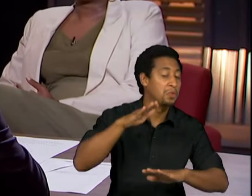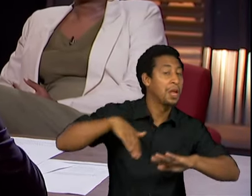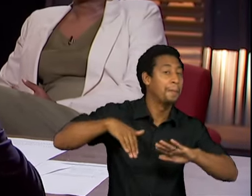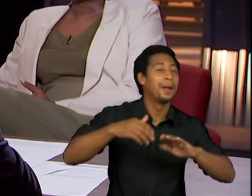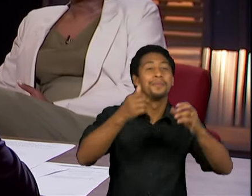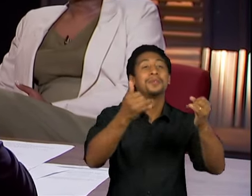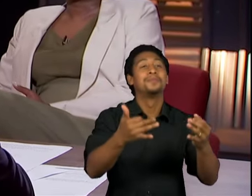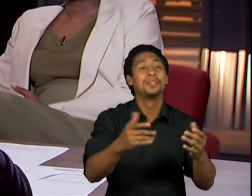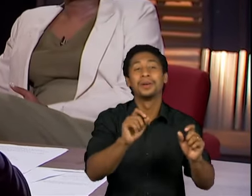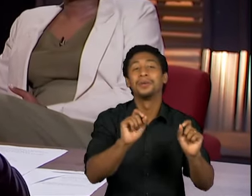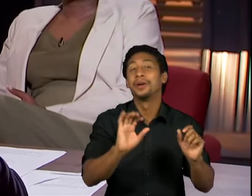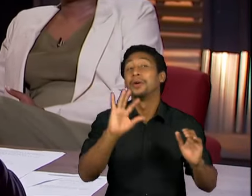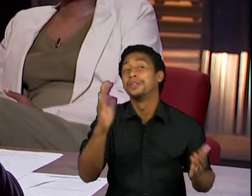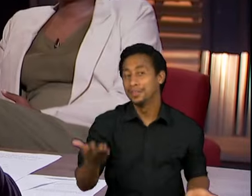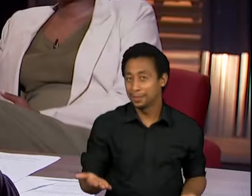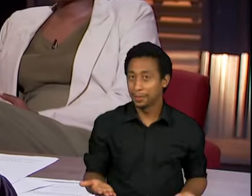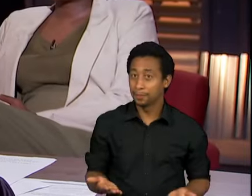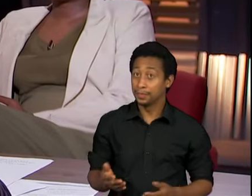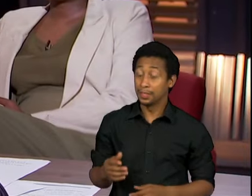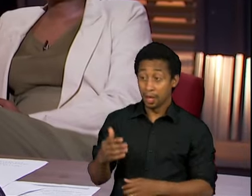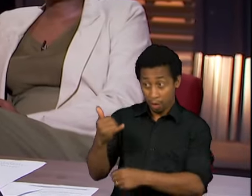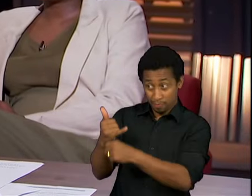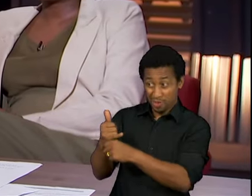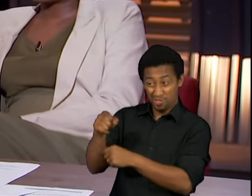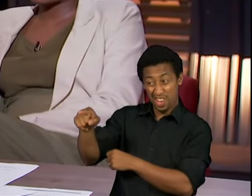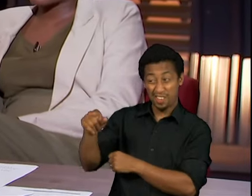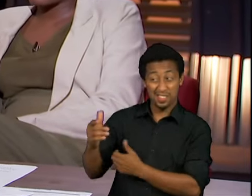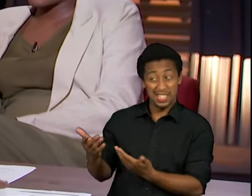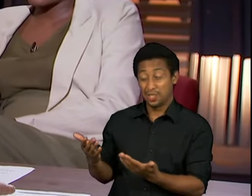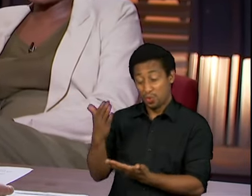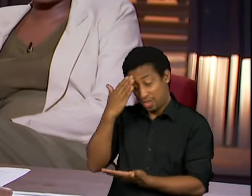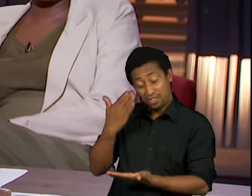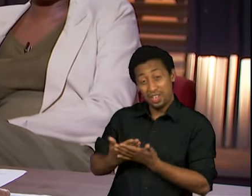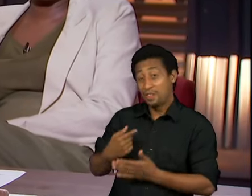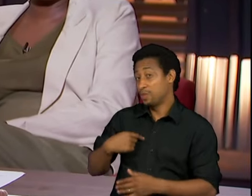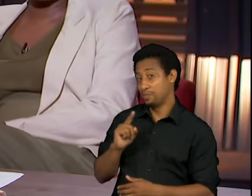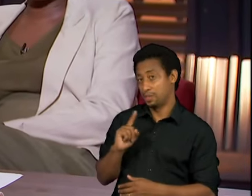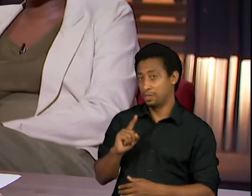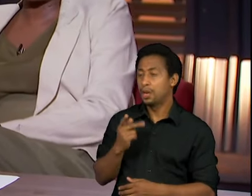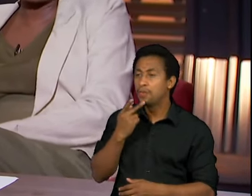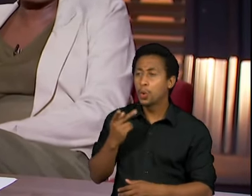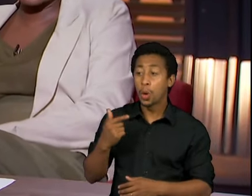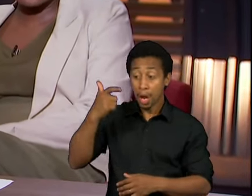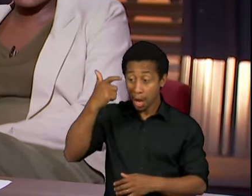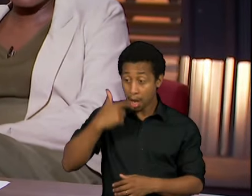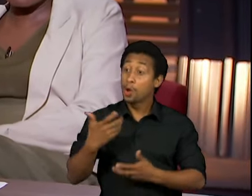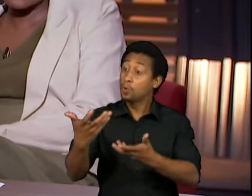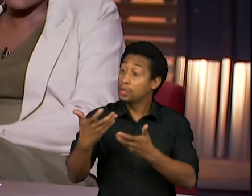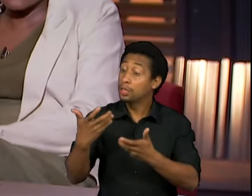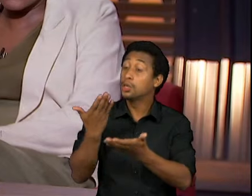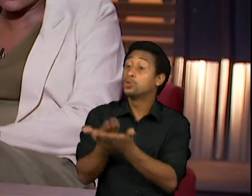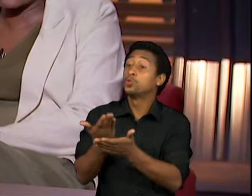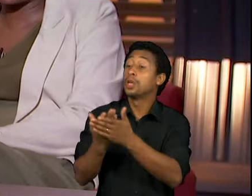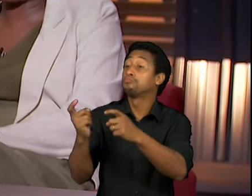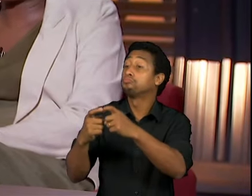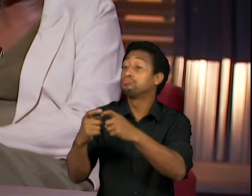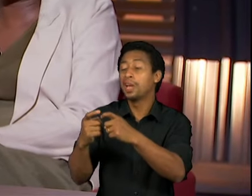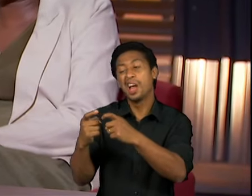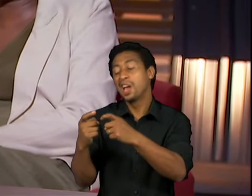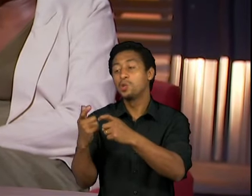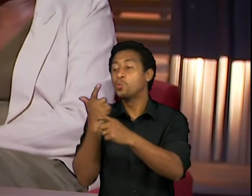chefinho Oi gente porque ele era ele falou assim para mim Ah eu queria ter feito a medicina e administração de empresa e por